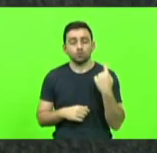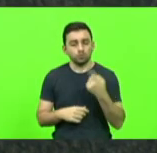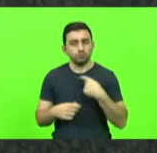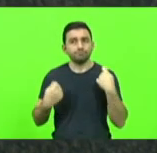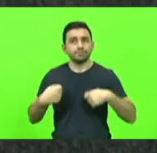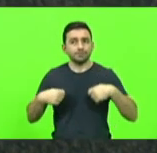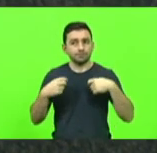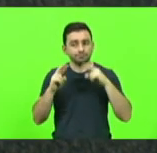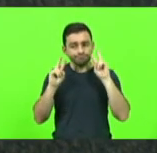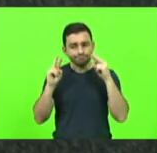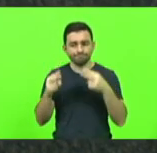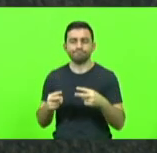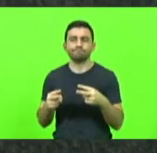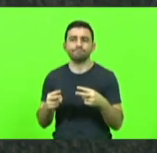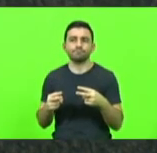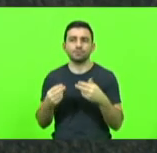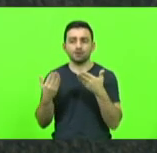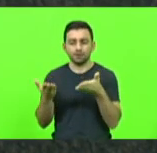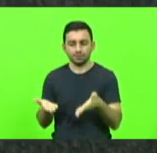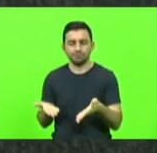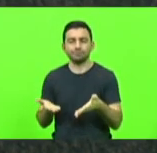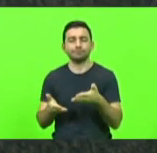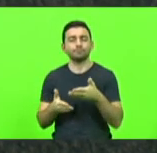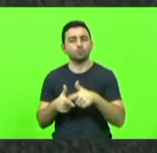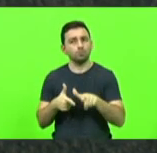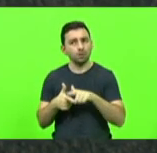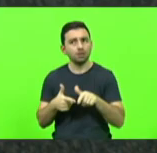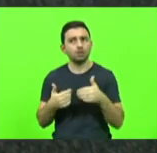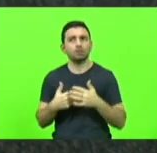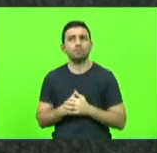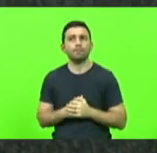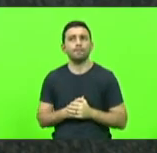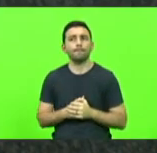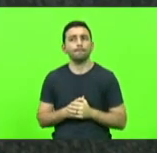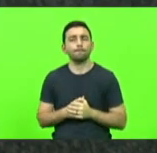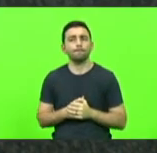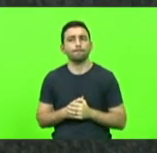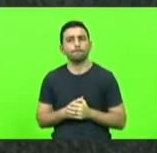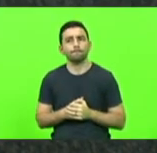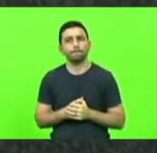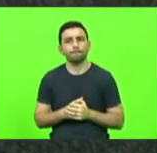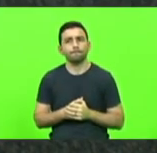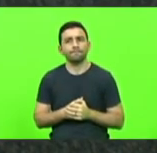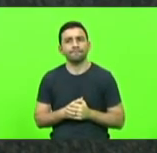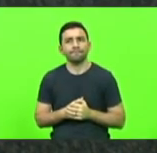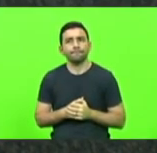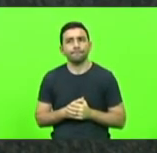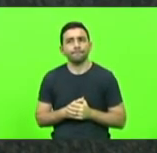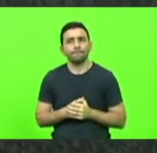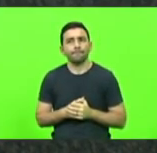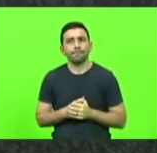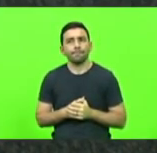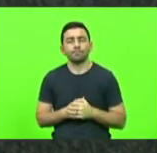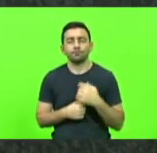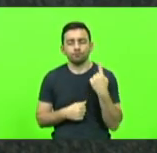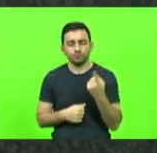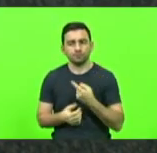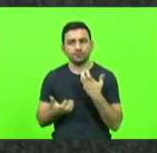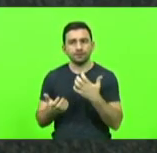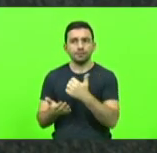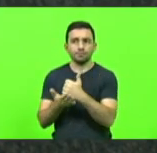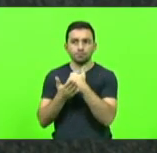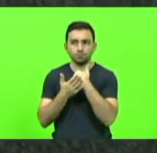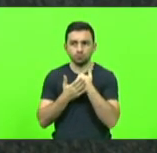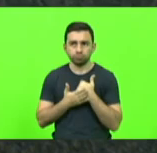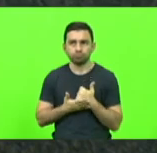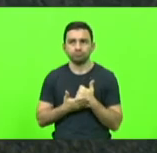olhar para essa causa, né? Então, a gente conta aí com,